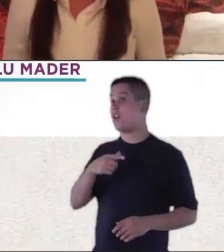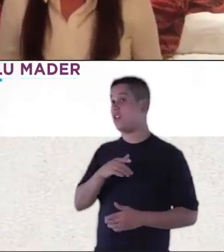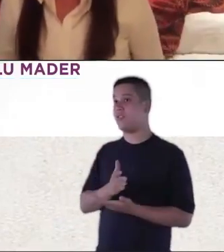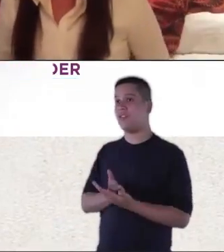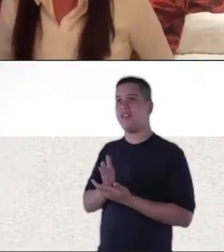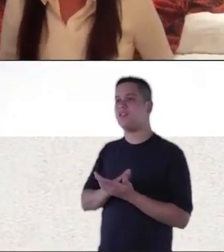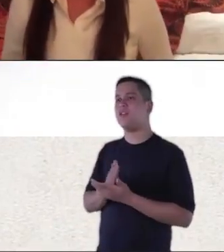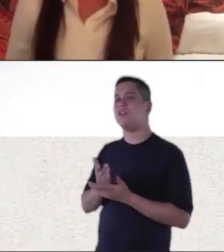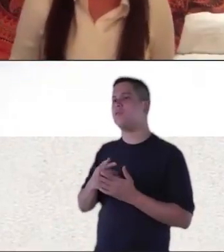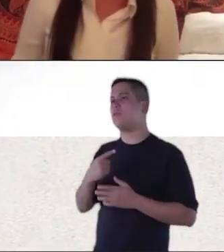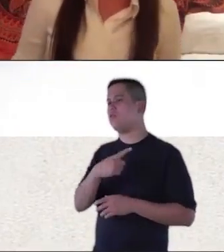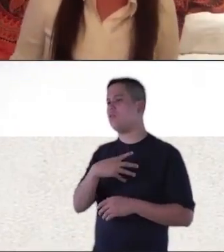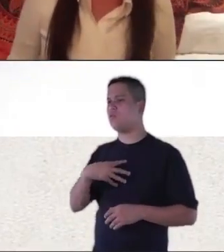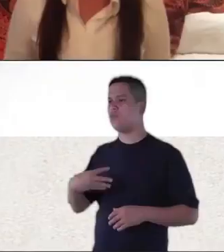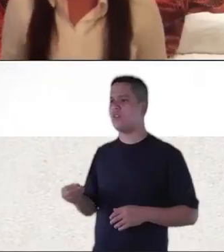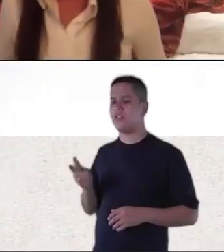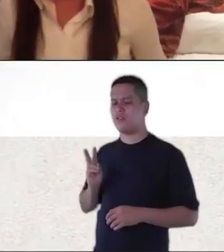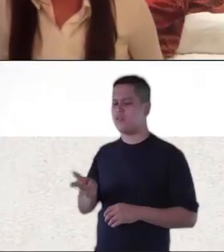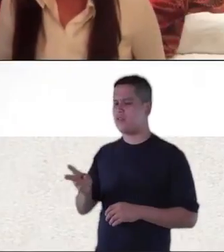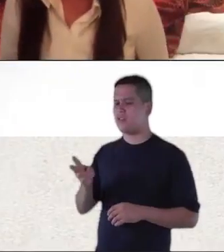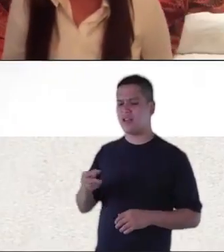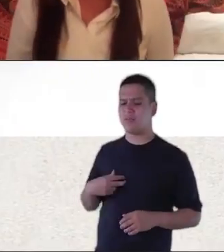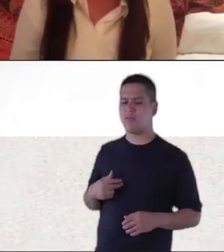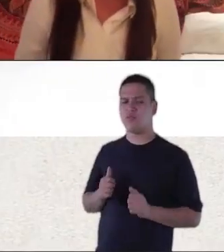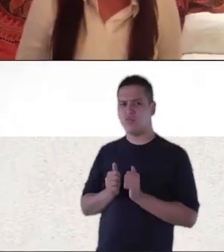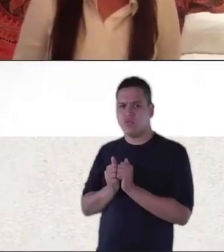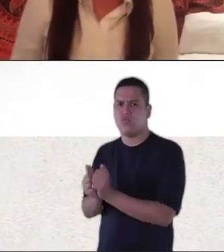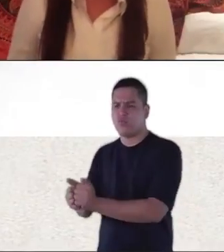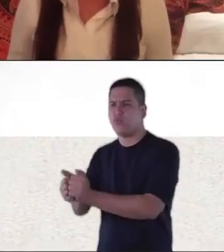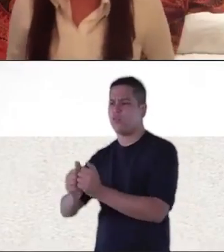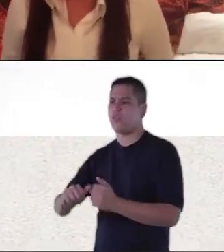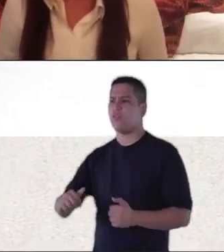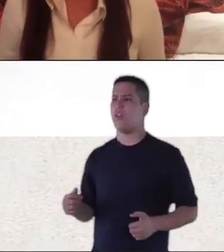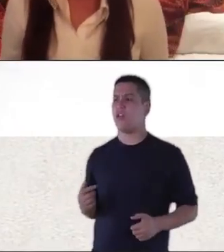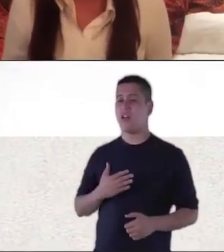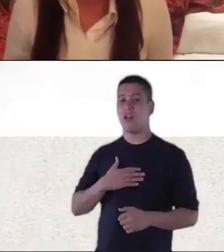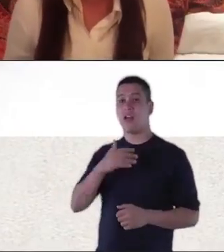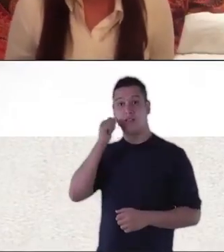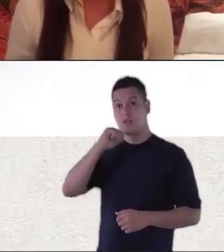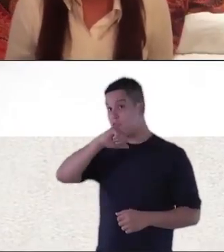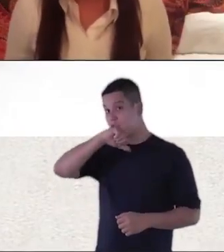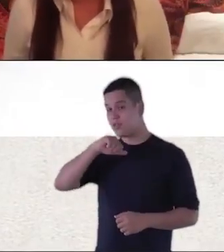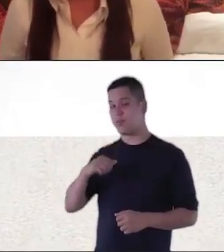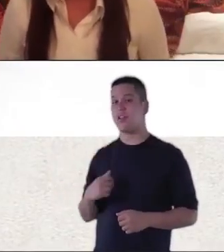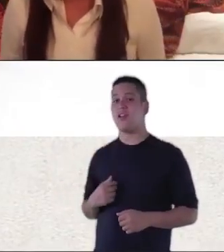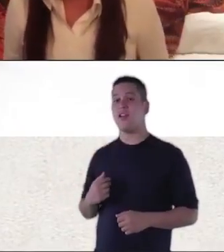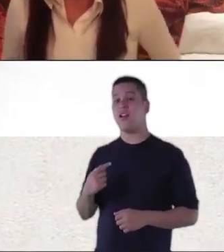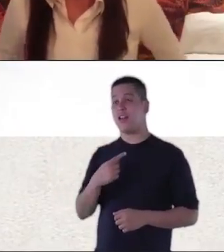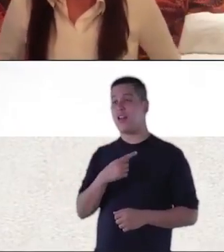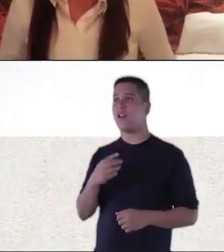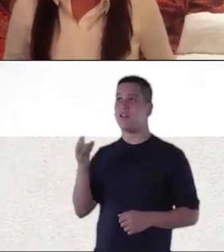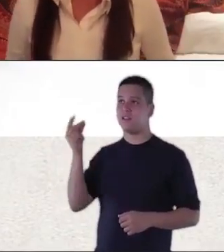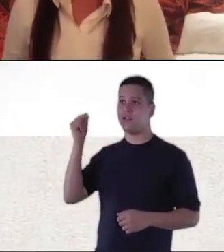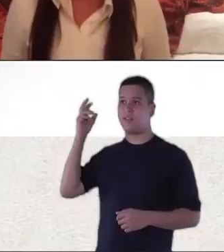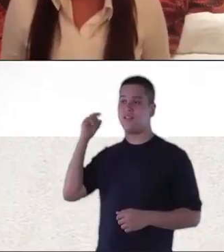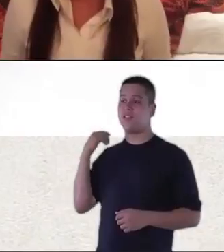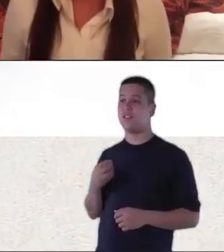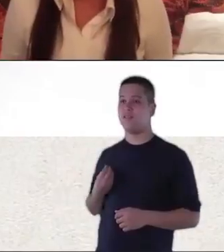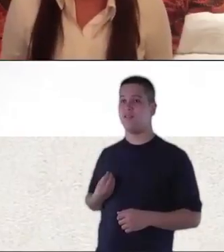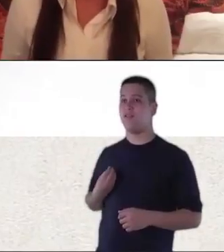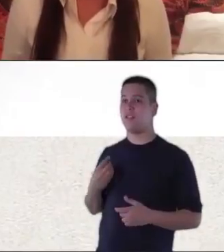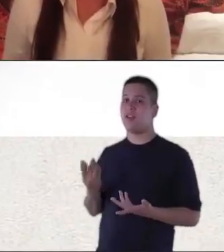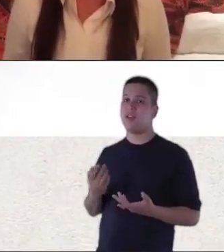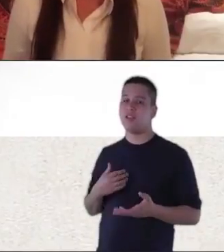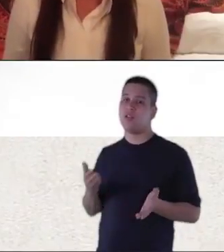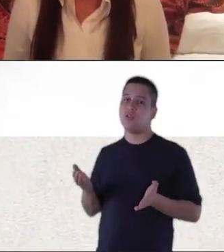filhos, sempre muito presente. E a minha mãe... quando era viva, ela perdeu a mãe com 2 anos,